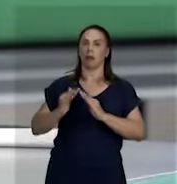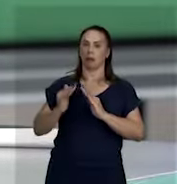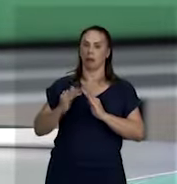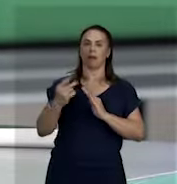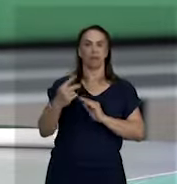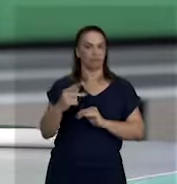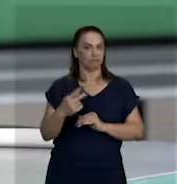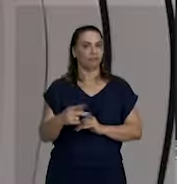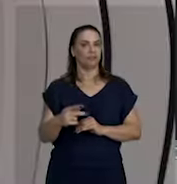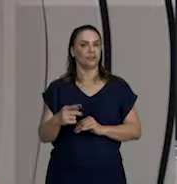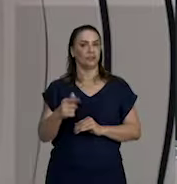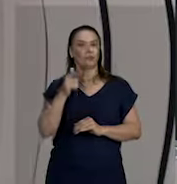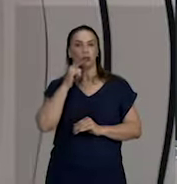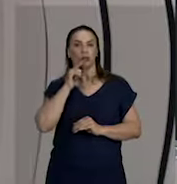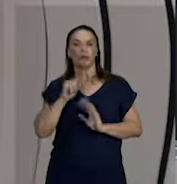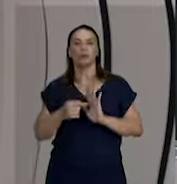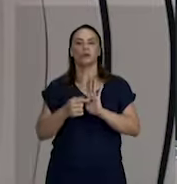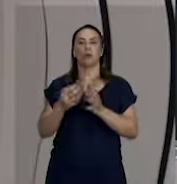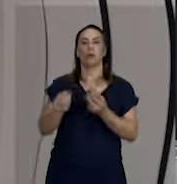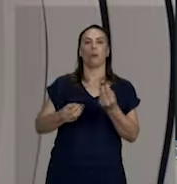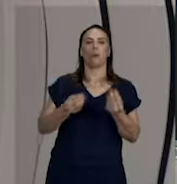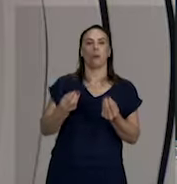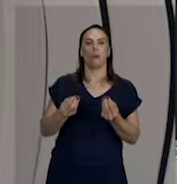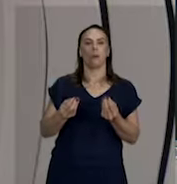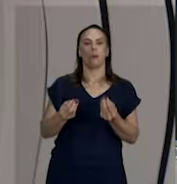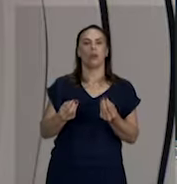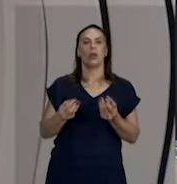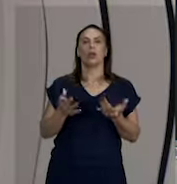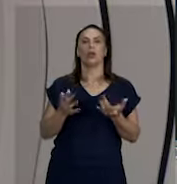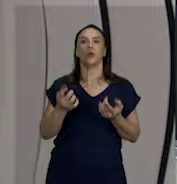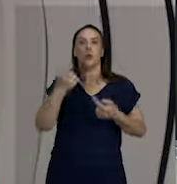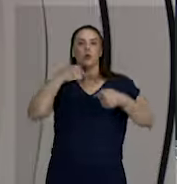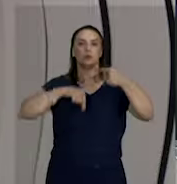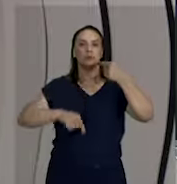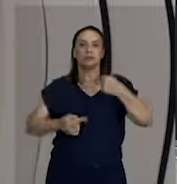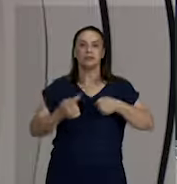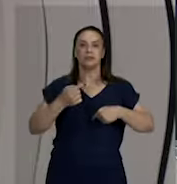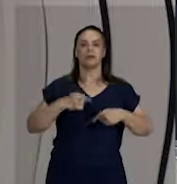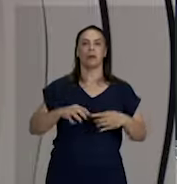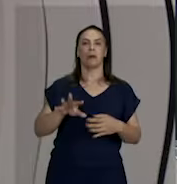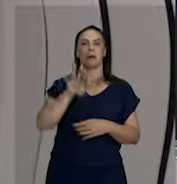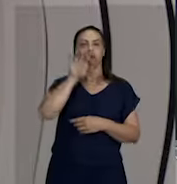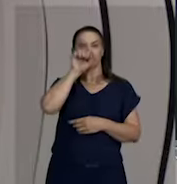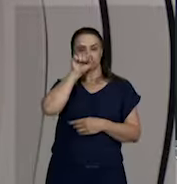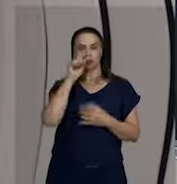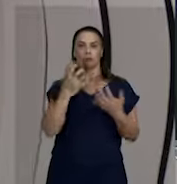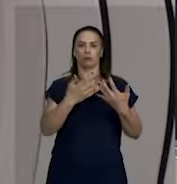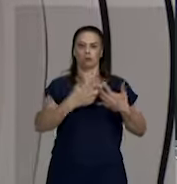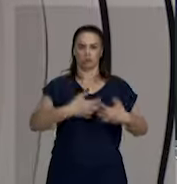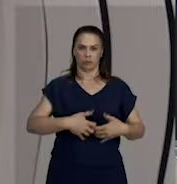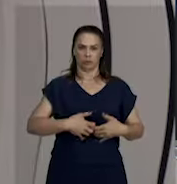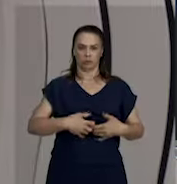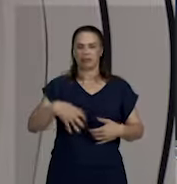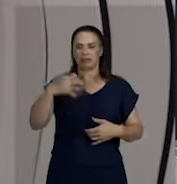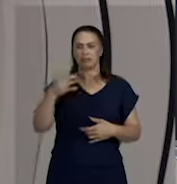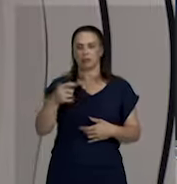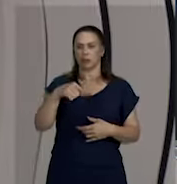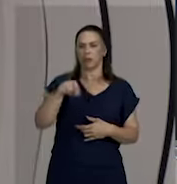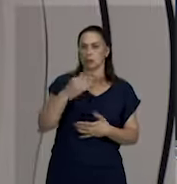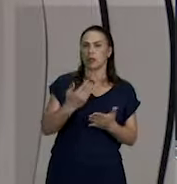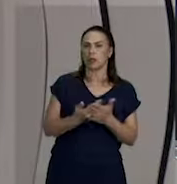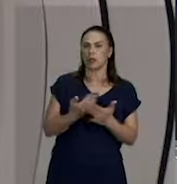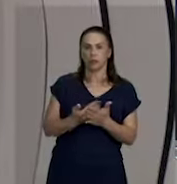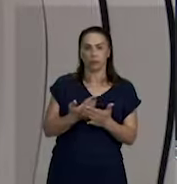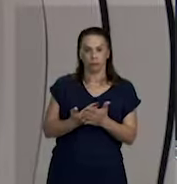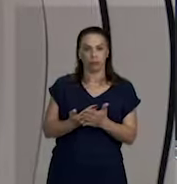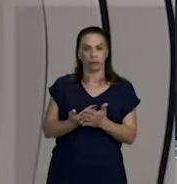que ocorre o processo respiratório. Eu tenho certeza que quando vocês estiverem estudando o sistema respiratório com esse modelinho